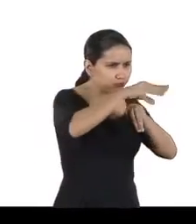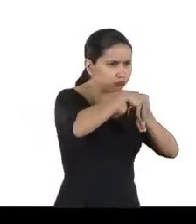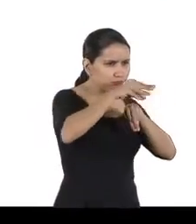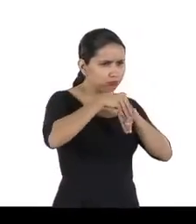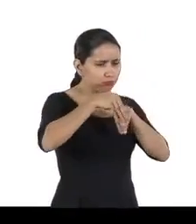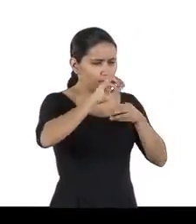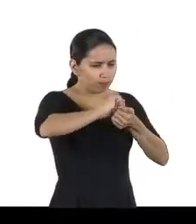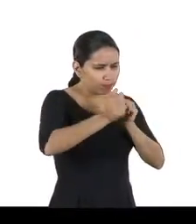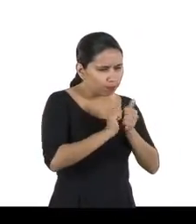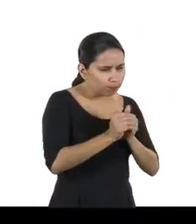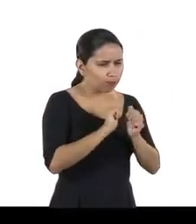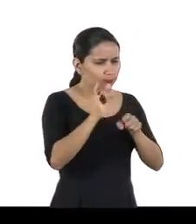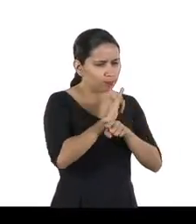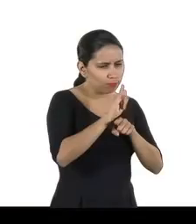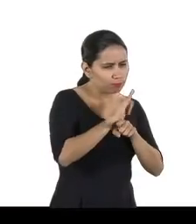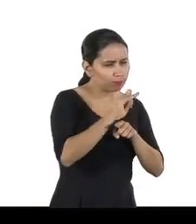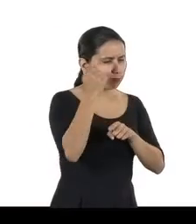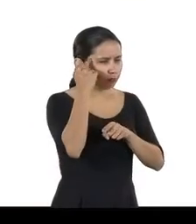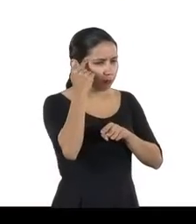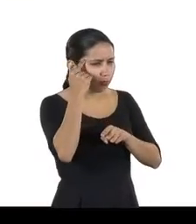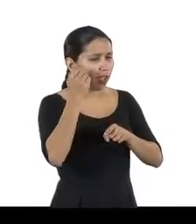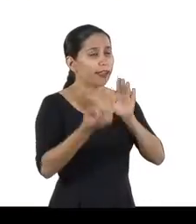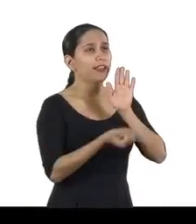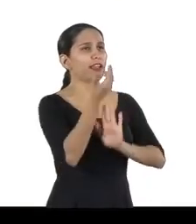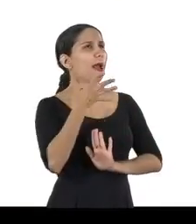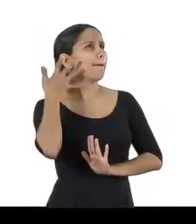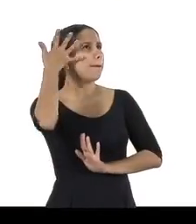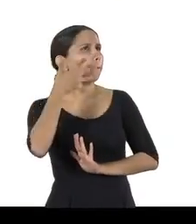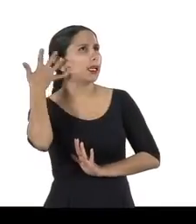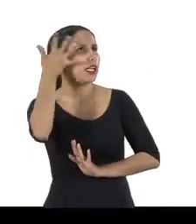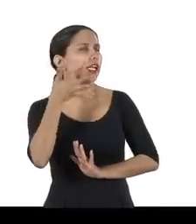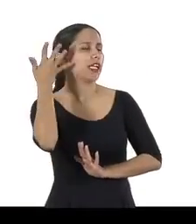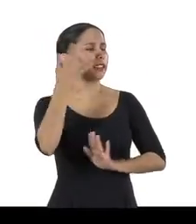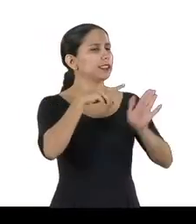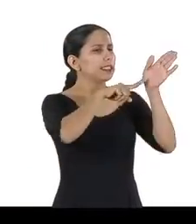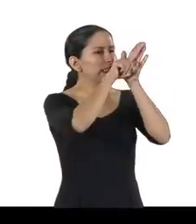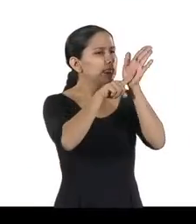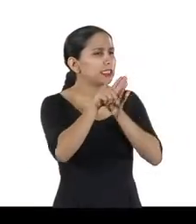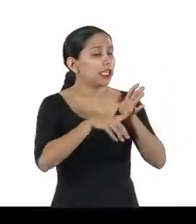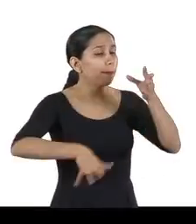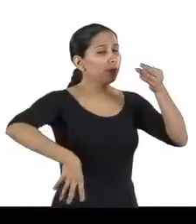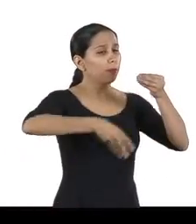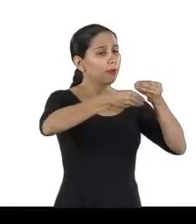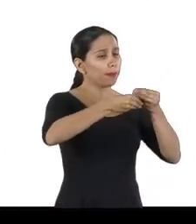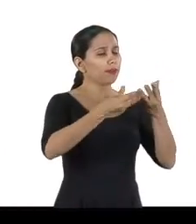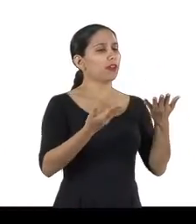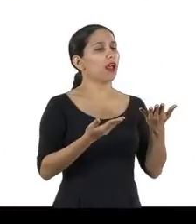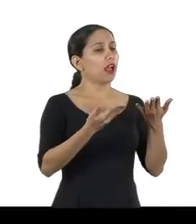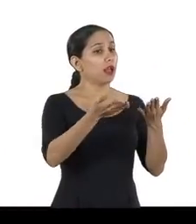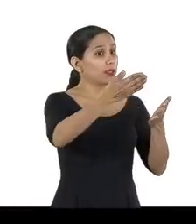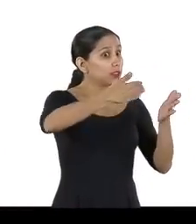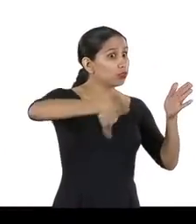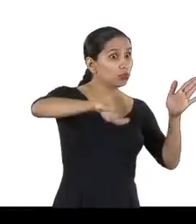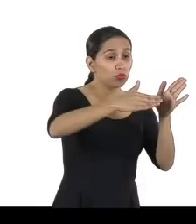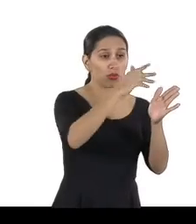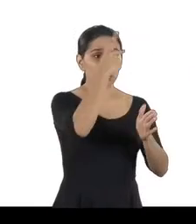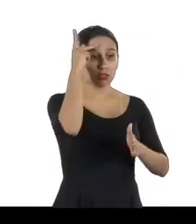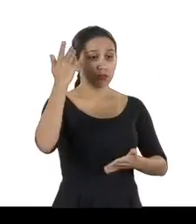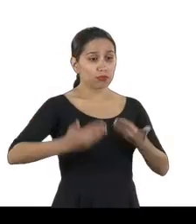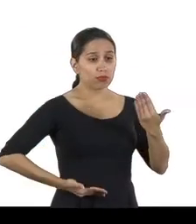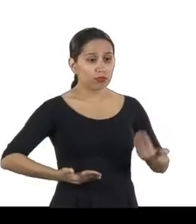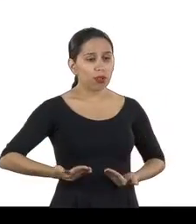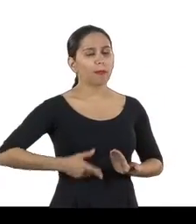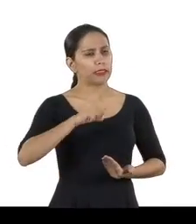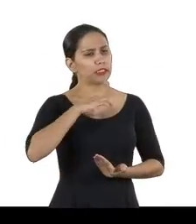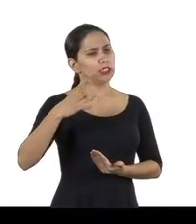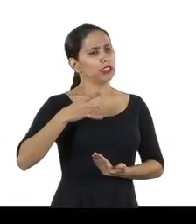então, criar situações, palestras, exames complementares para que esses trabalhadores, então, tenham a